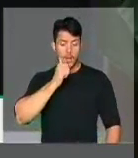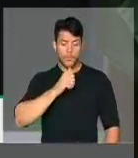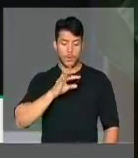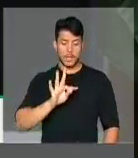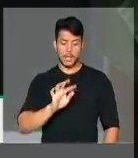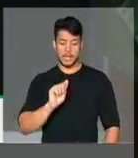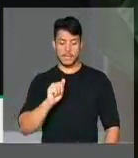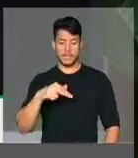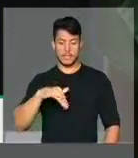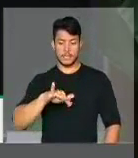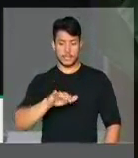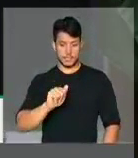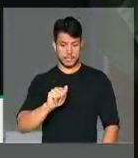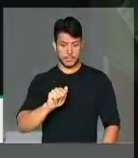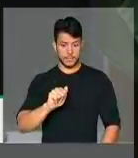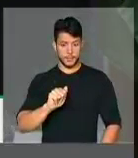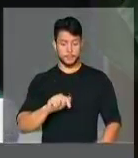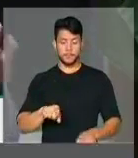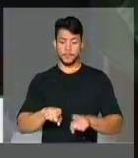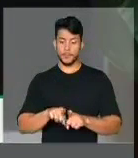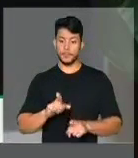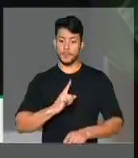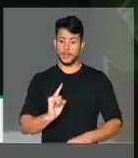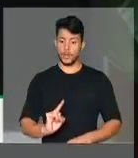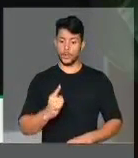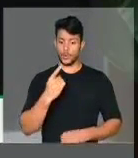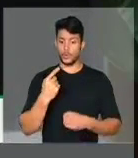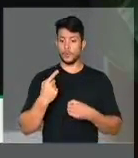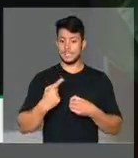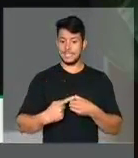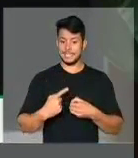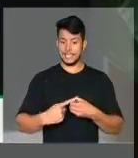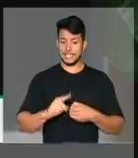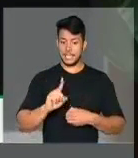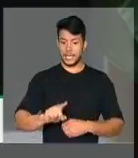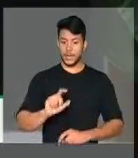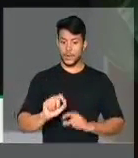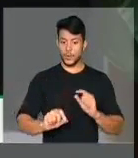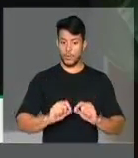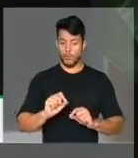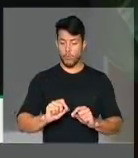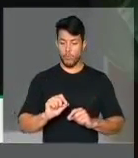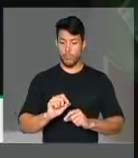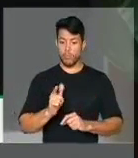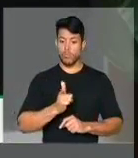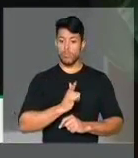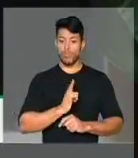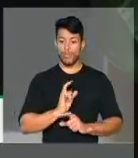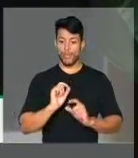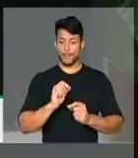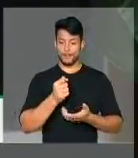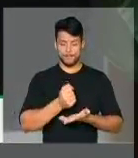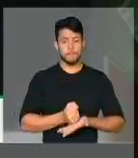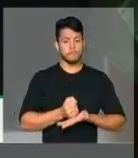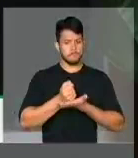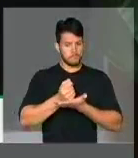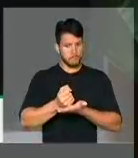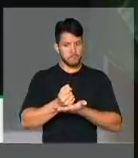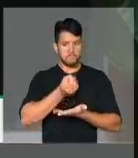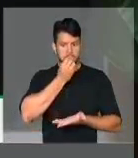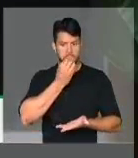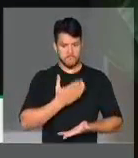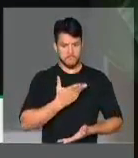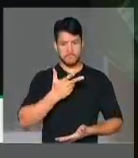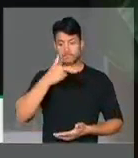e de uma cidade que me chama de Gonzaga de Bonito. Lá nós tivemos o apoio também do nosso